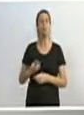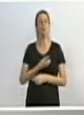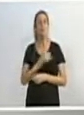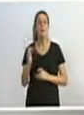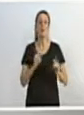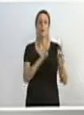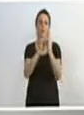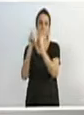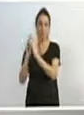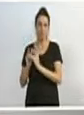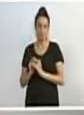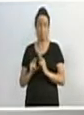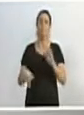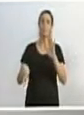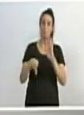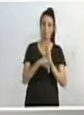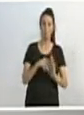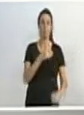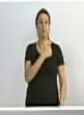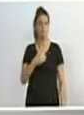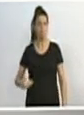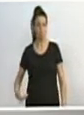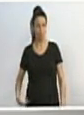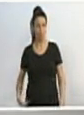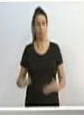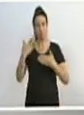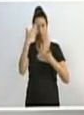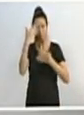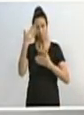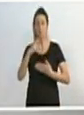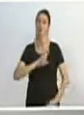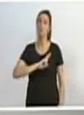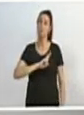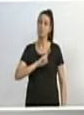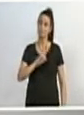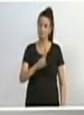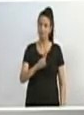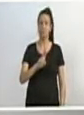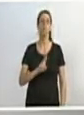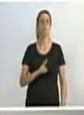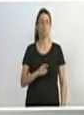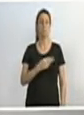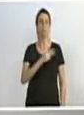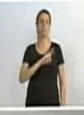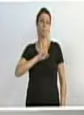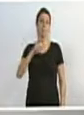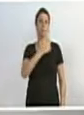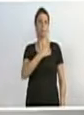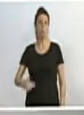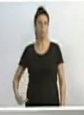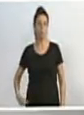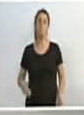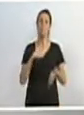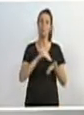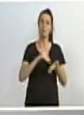as entidades governamentais, e aí eu gostaria de agradecer aos representantes do governo, em especial a Secretaria de